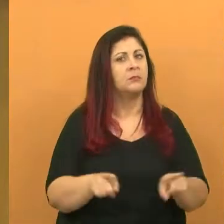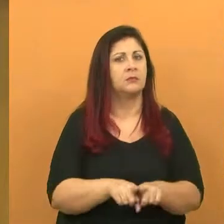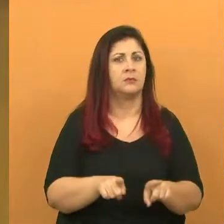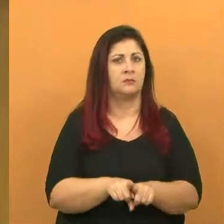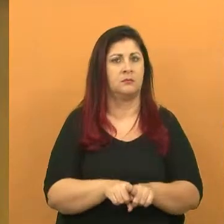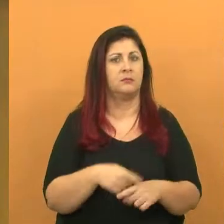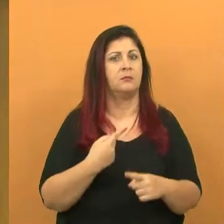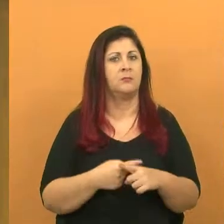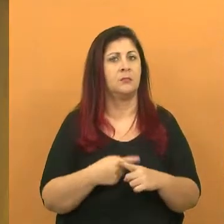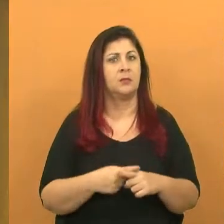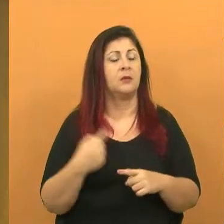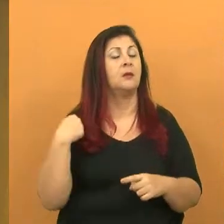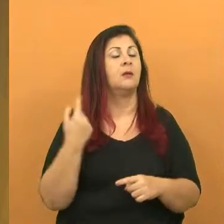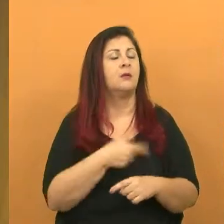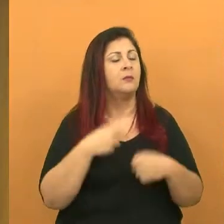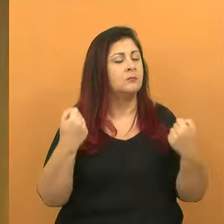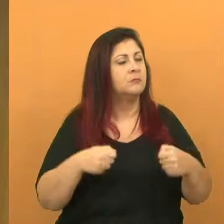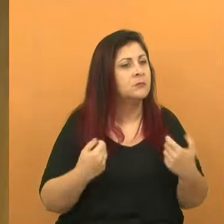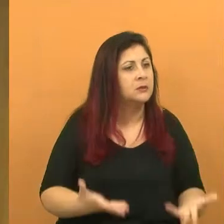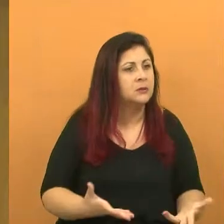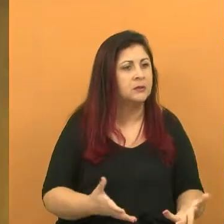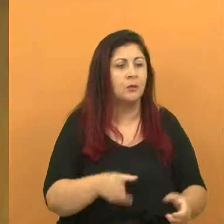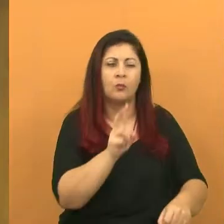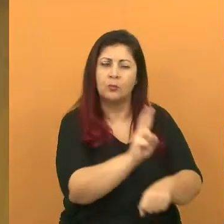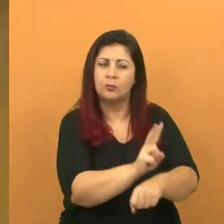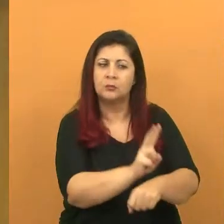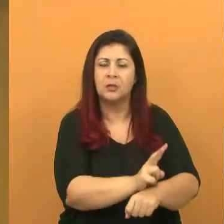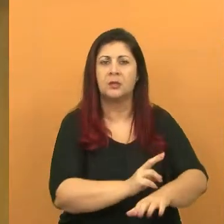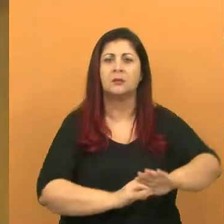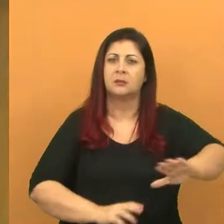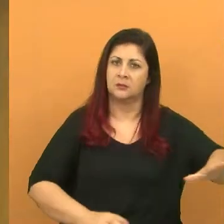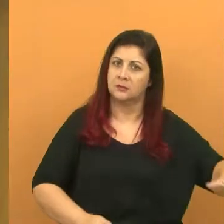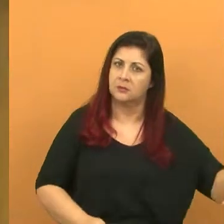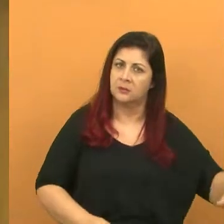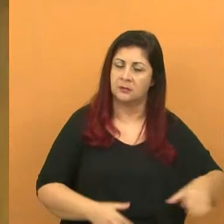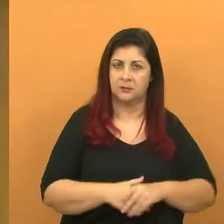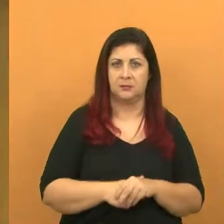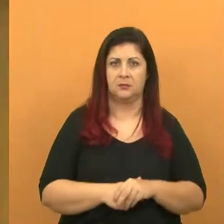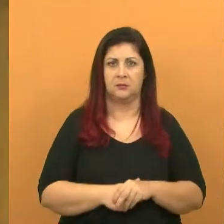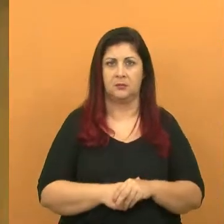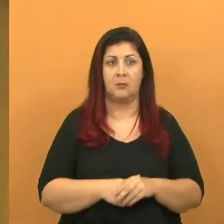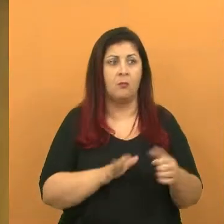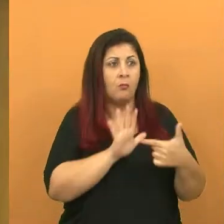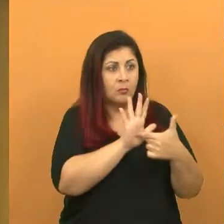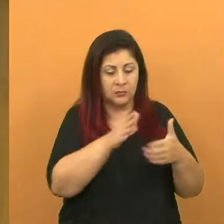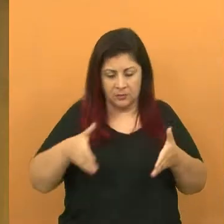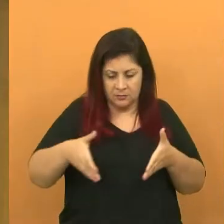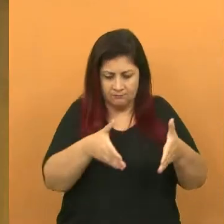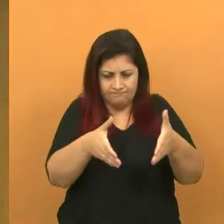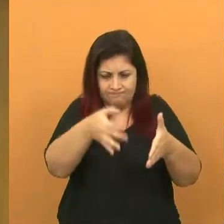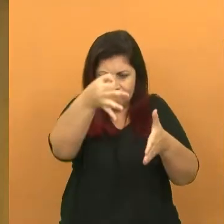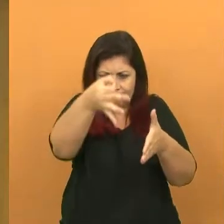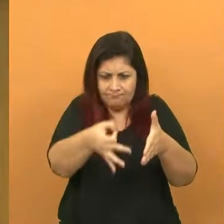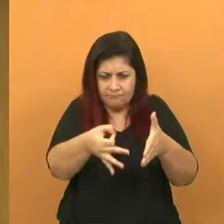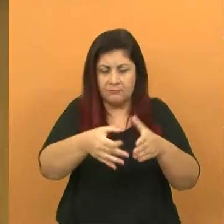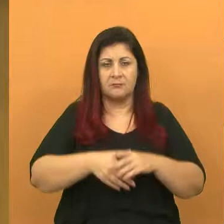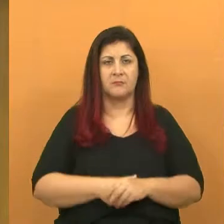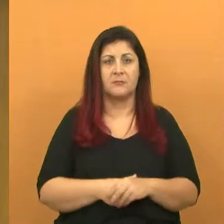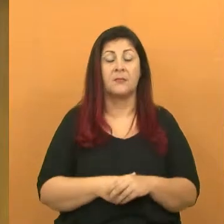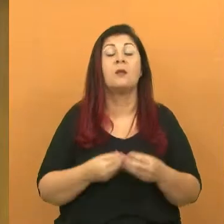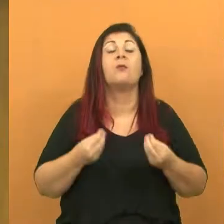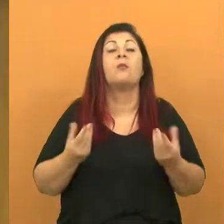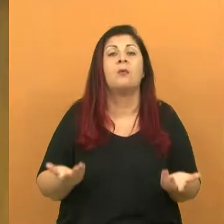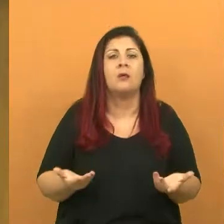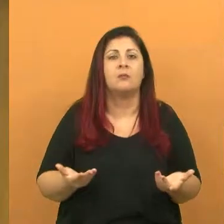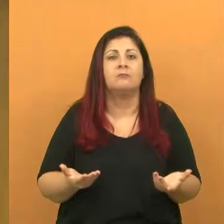lá que nós precisamos disputar essas crianças e colocá-las num bom caminho. E o bom caminho para as nossas crianças